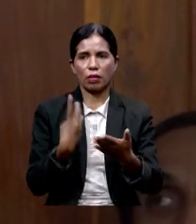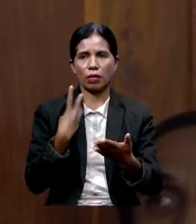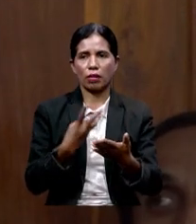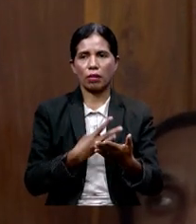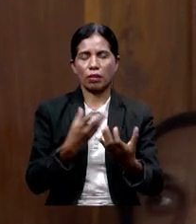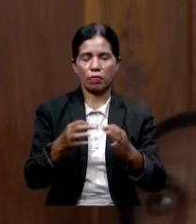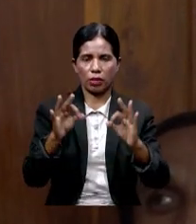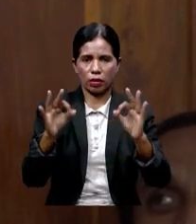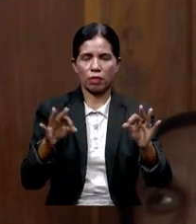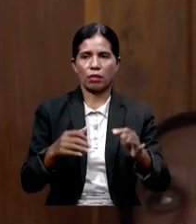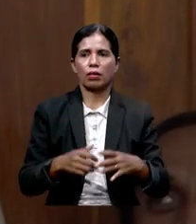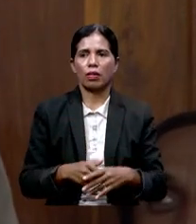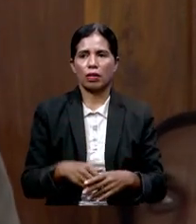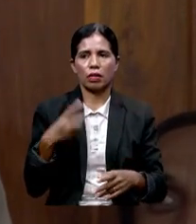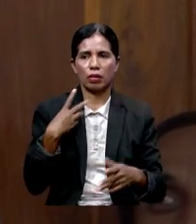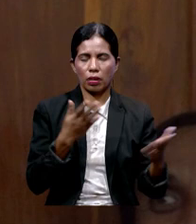ita.